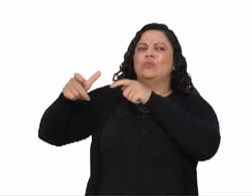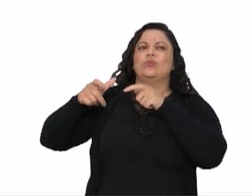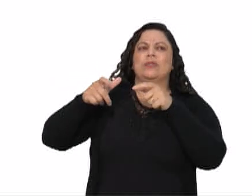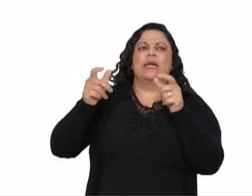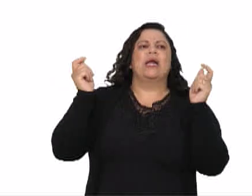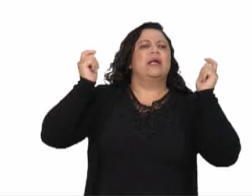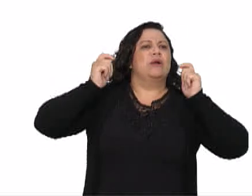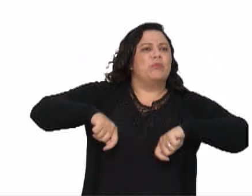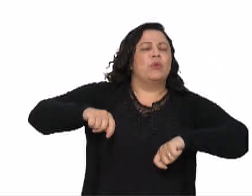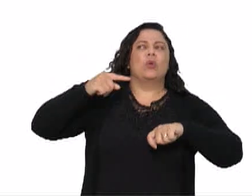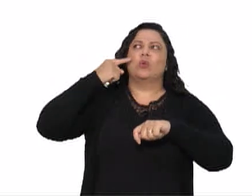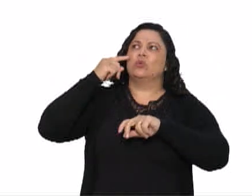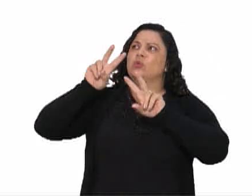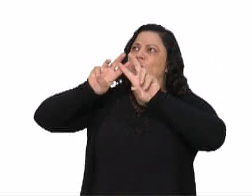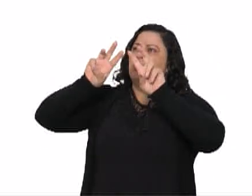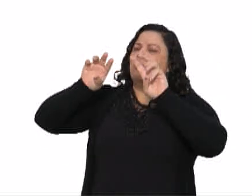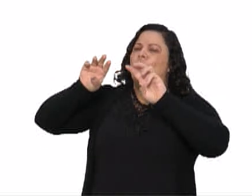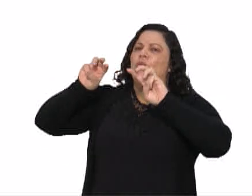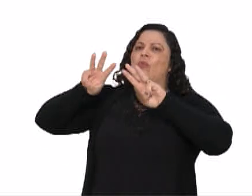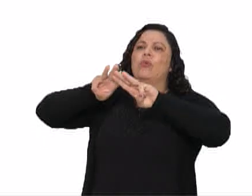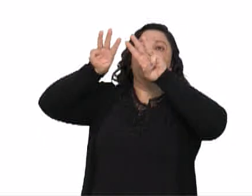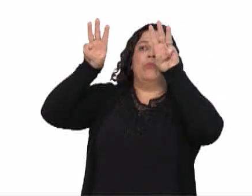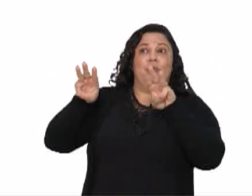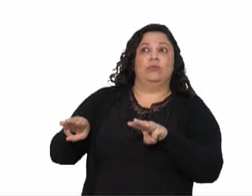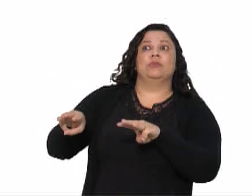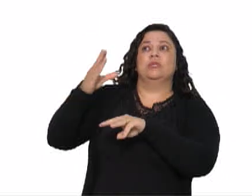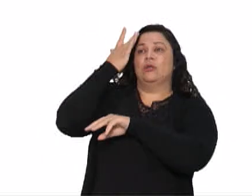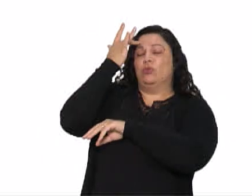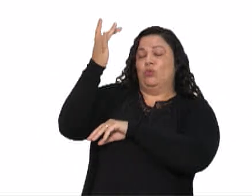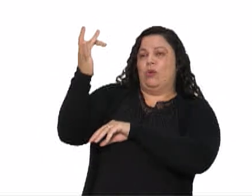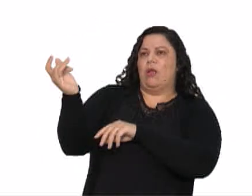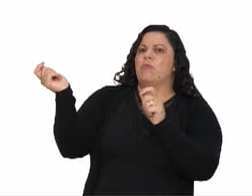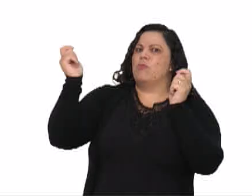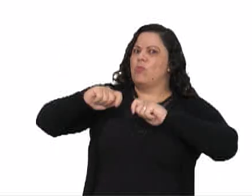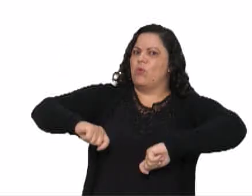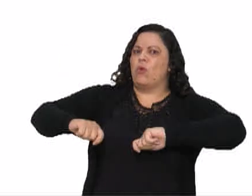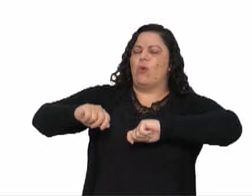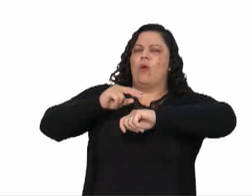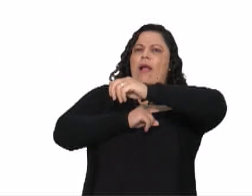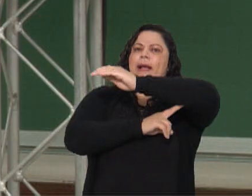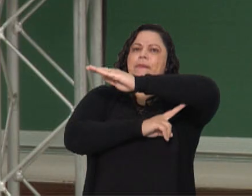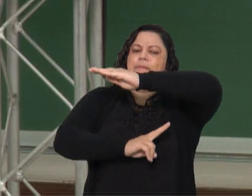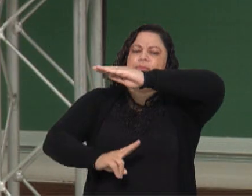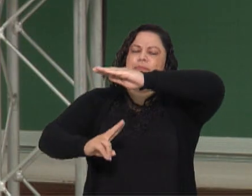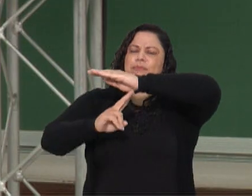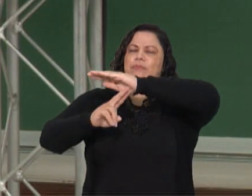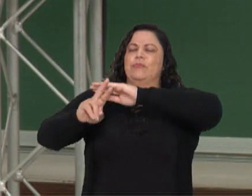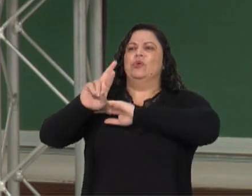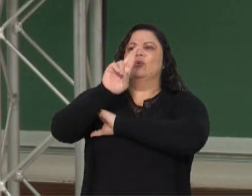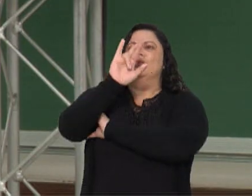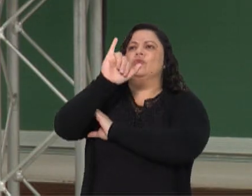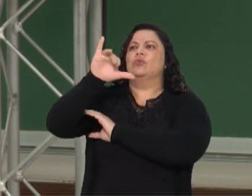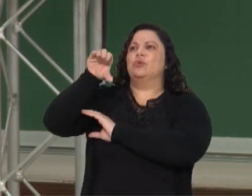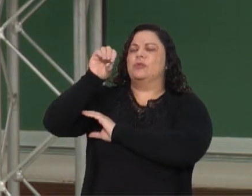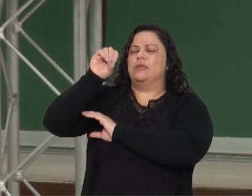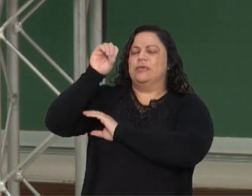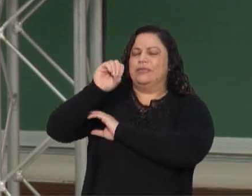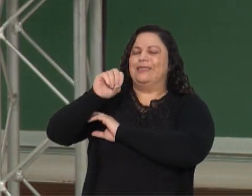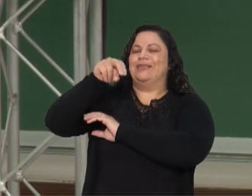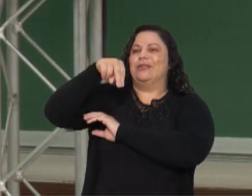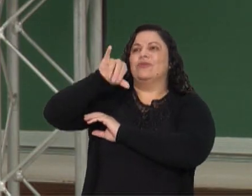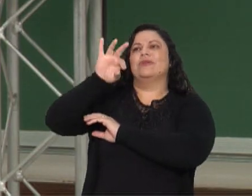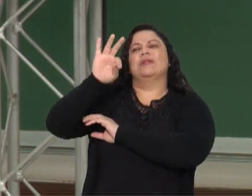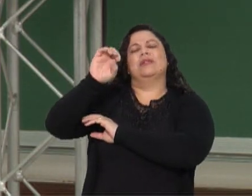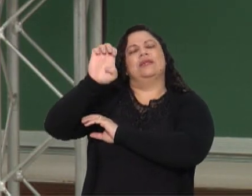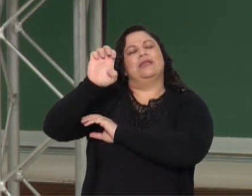do Museu do Amanhã, a gente vê até a ponte no Rio Niterói, né? Todo um projeto ali que foi solicitado, eles